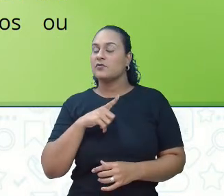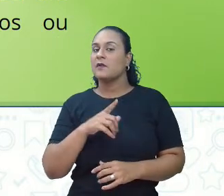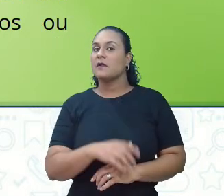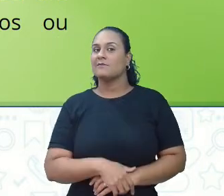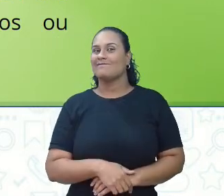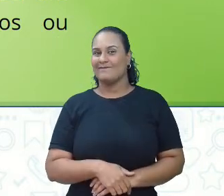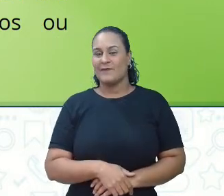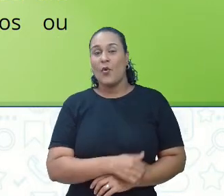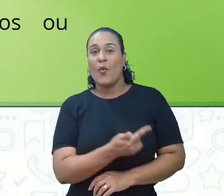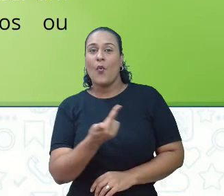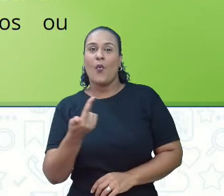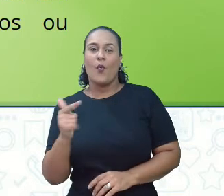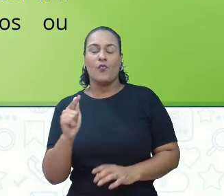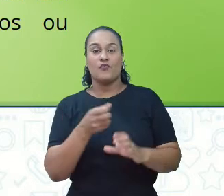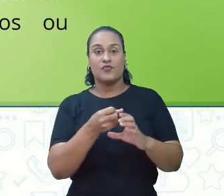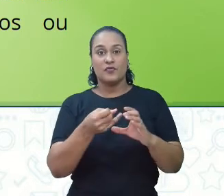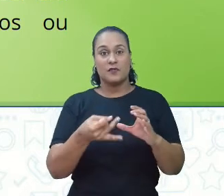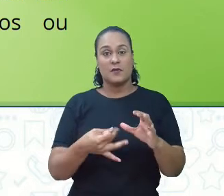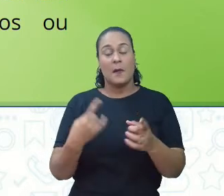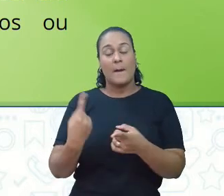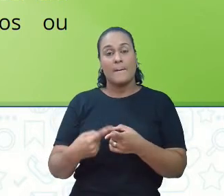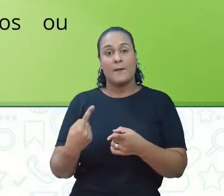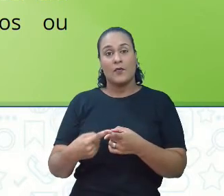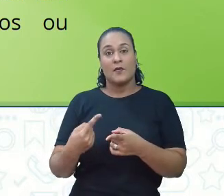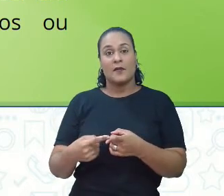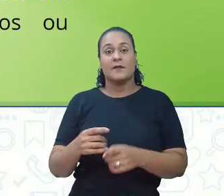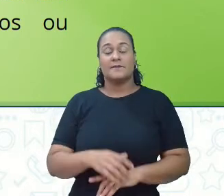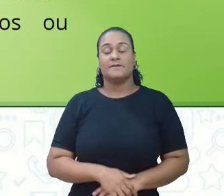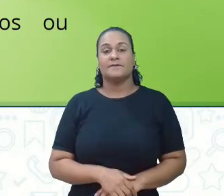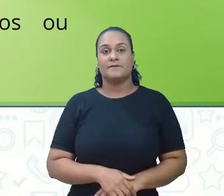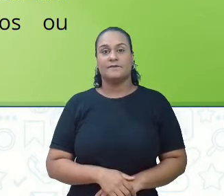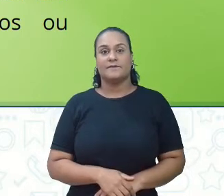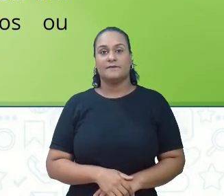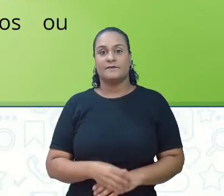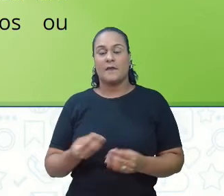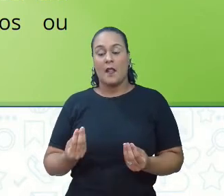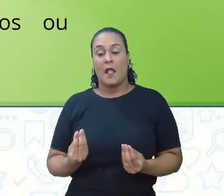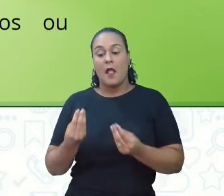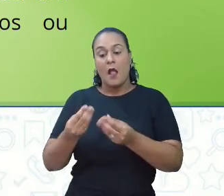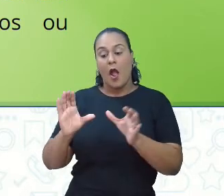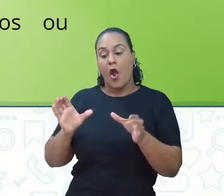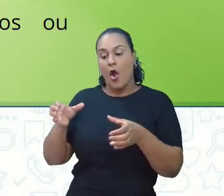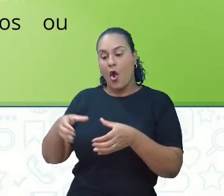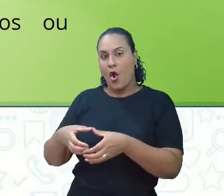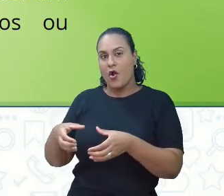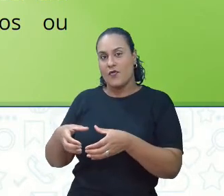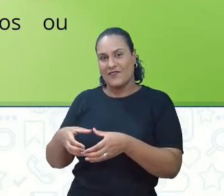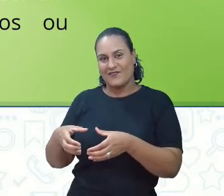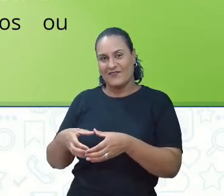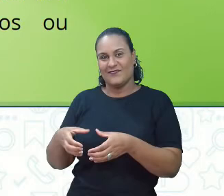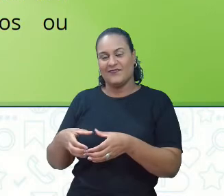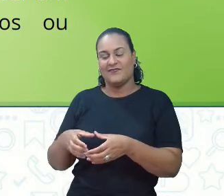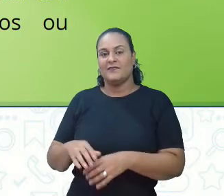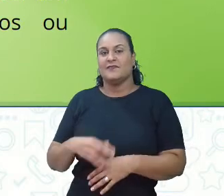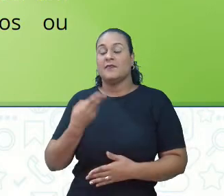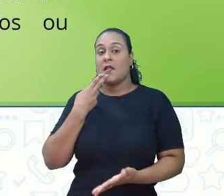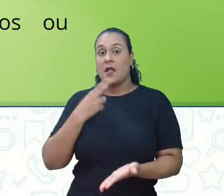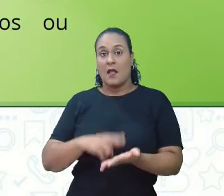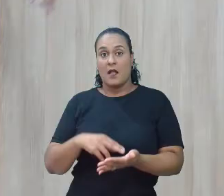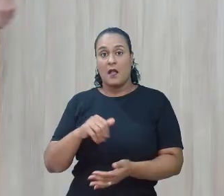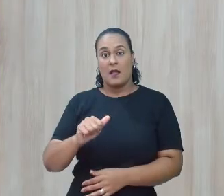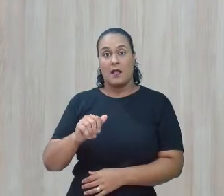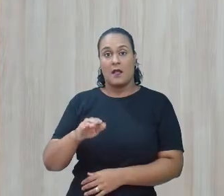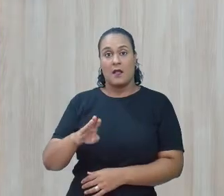carta argumentativa, por quê? Porque é destinada à coletividade. Então, carta